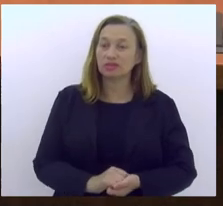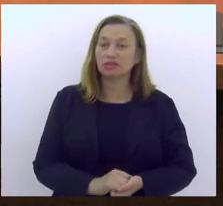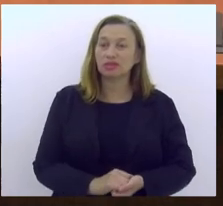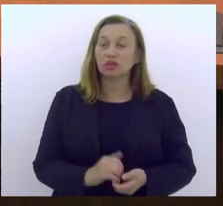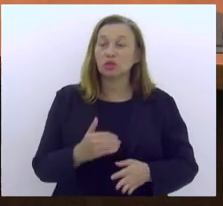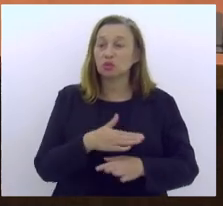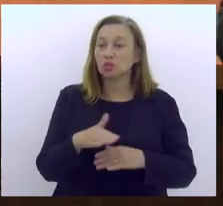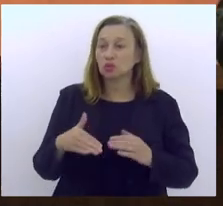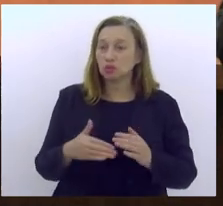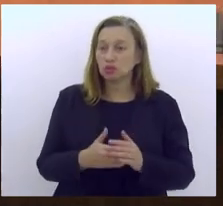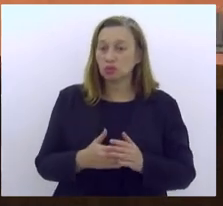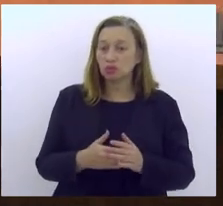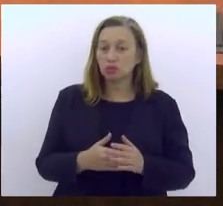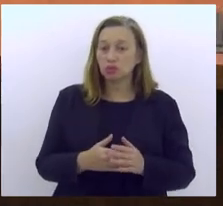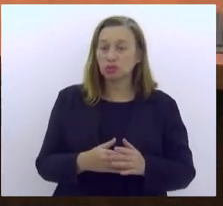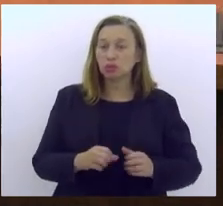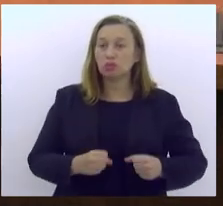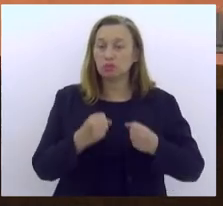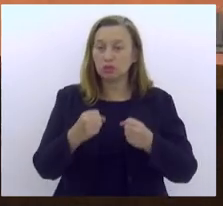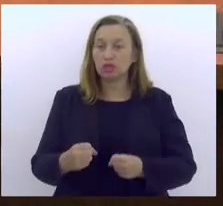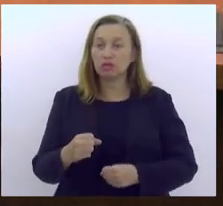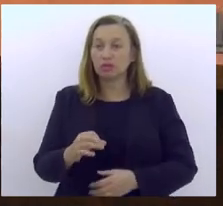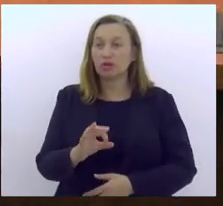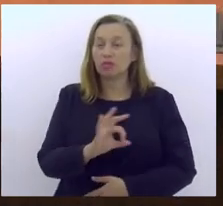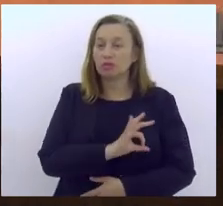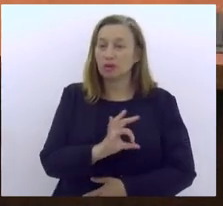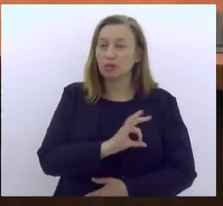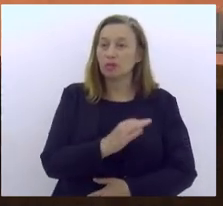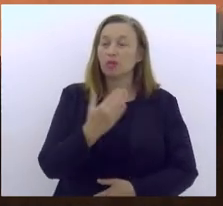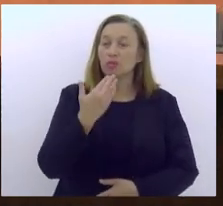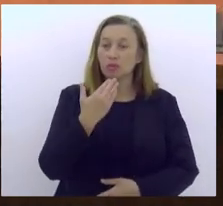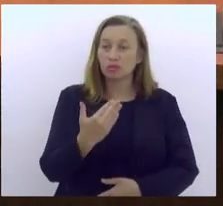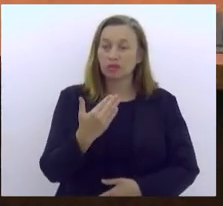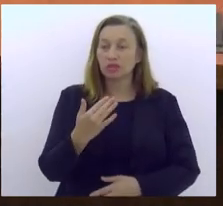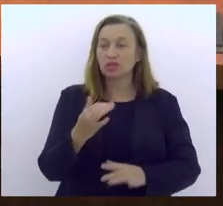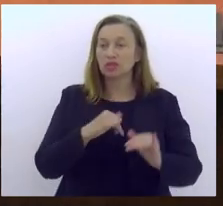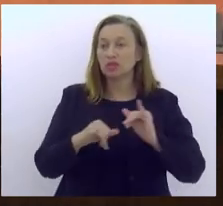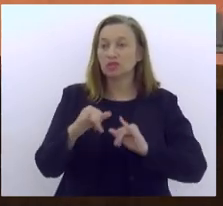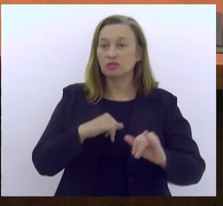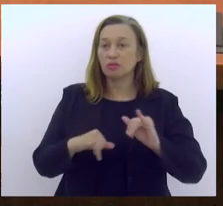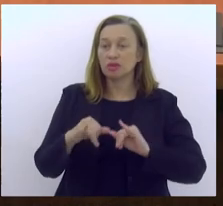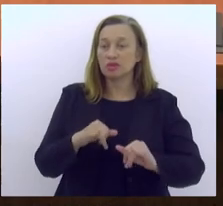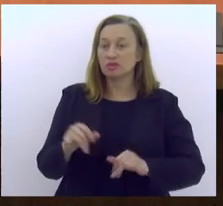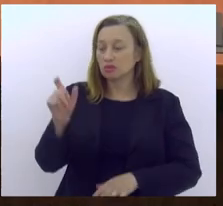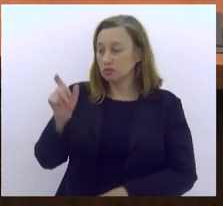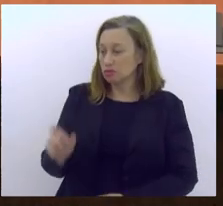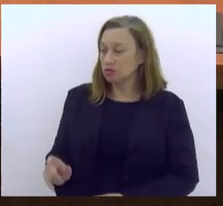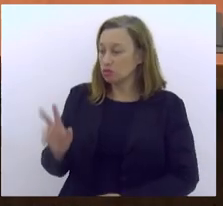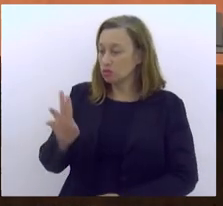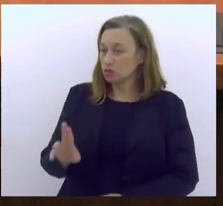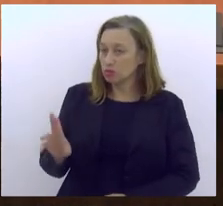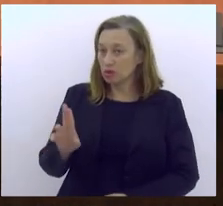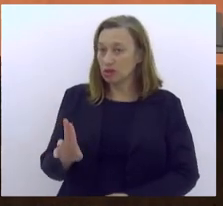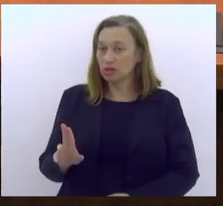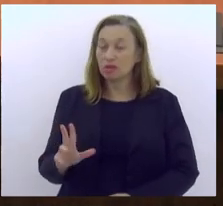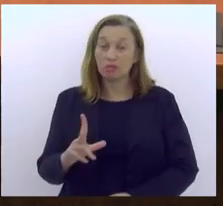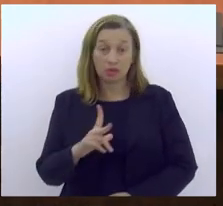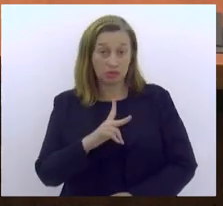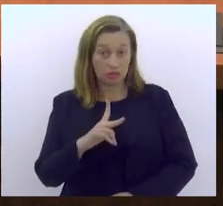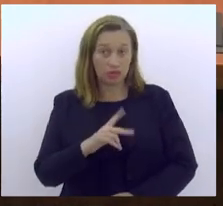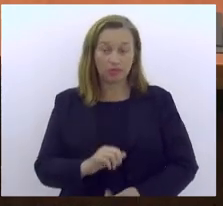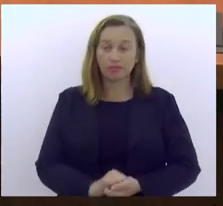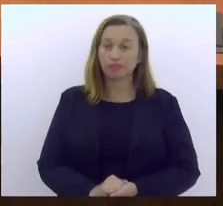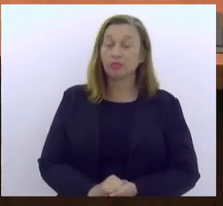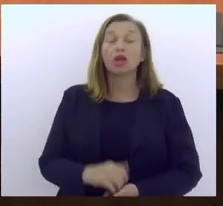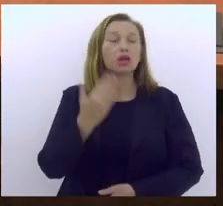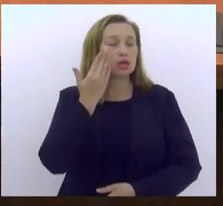toda autoridade policial poderá requerer uma série de informações do usuário, que são informações privadas. A